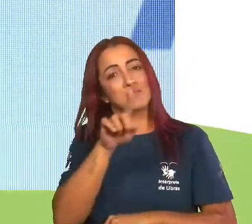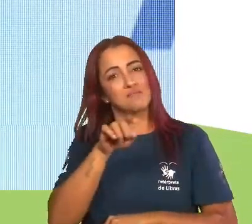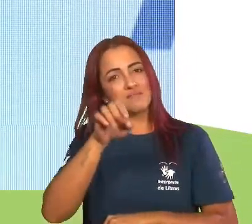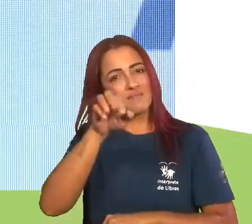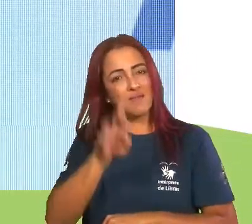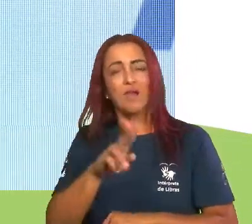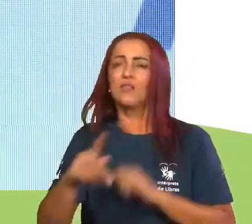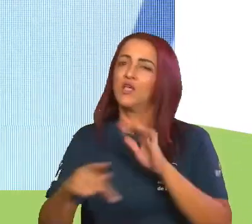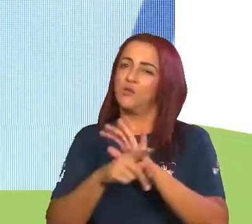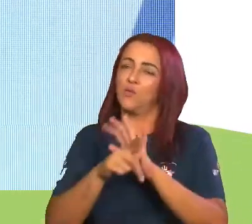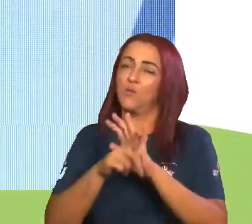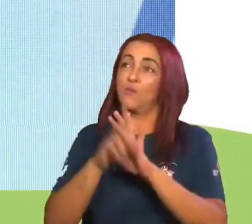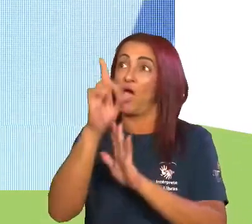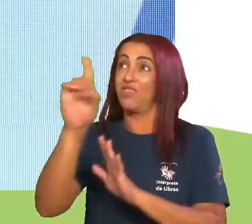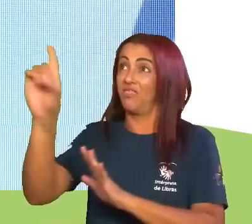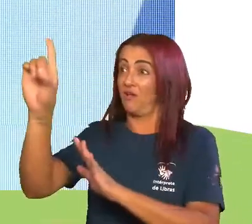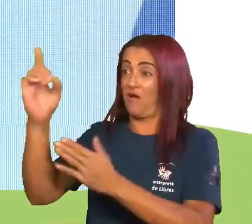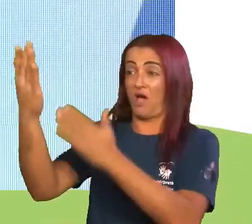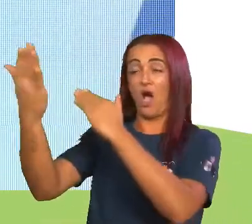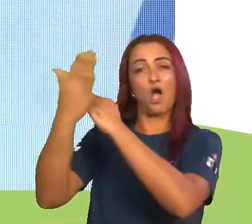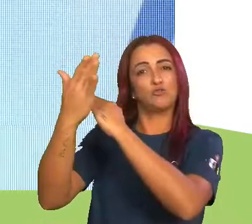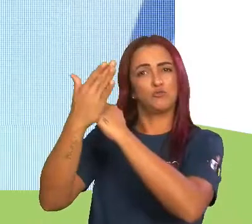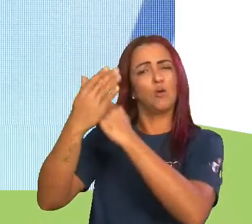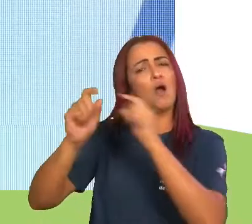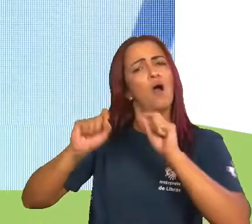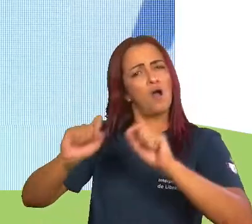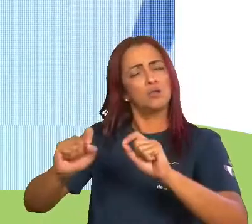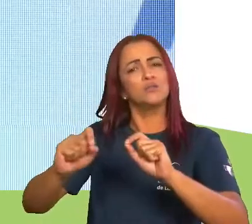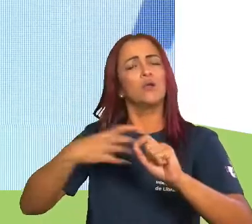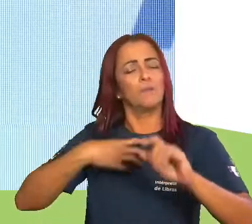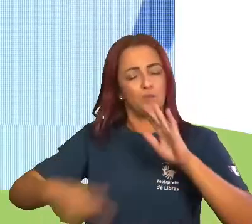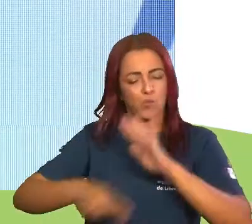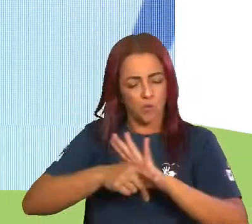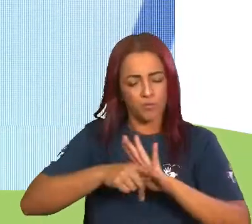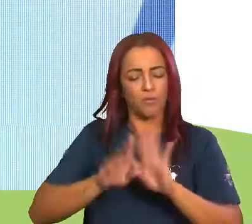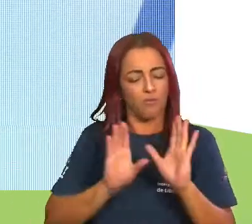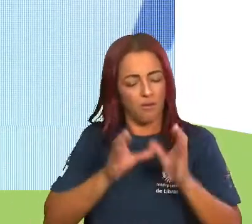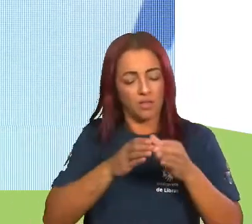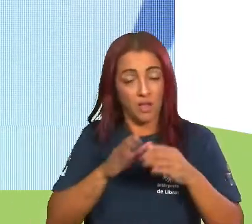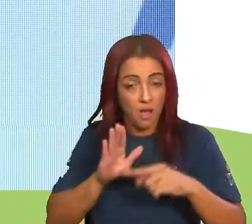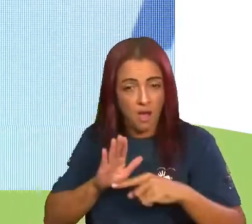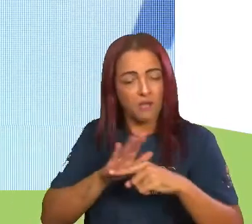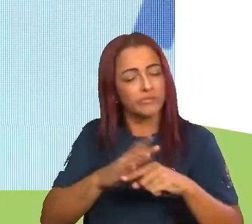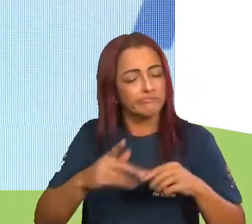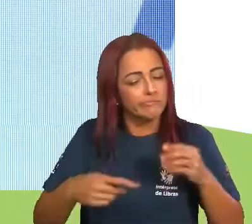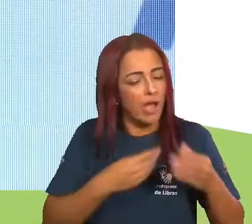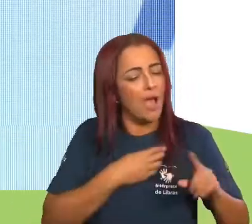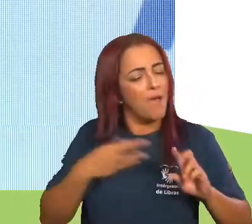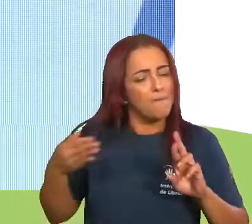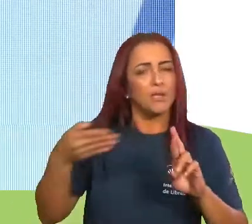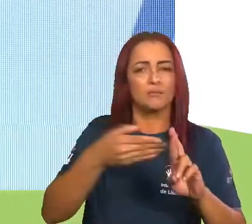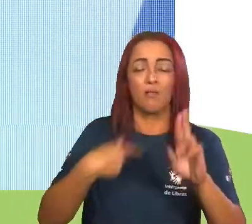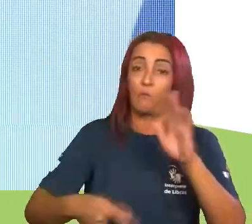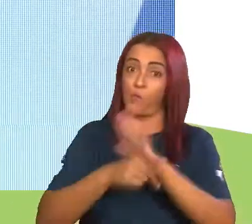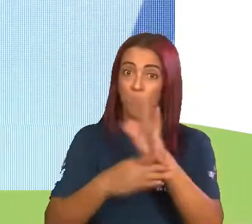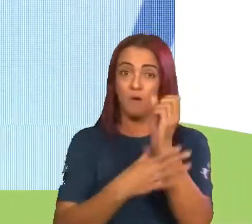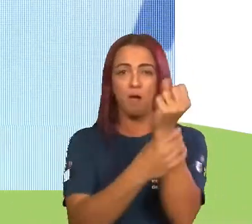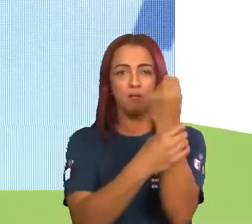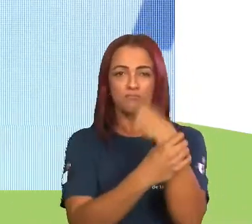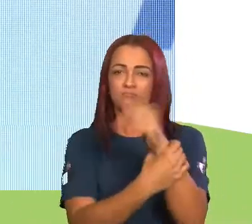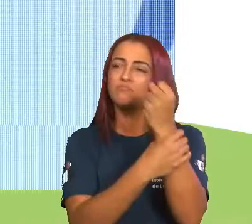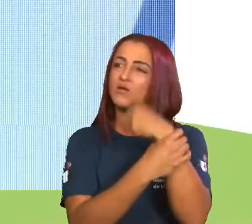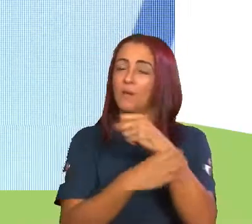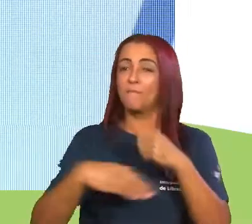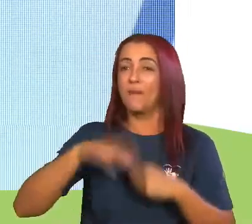o Senhor. E chegar e poder representar uma categoria, uma profissão com mais de